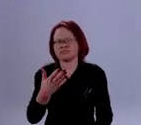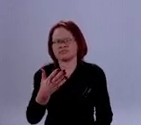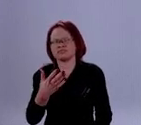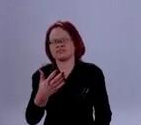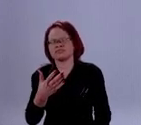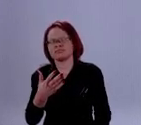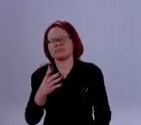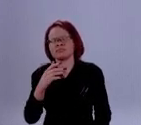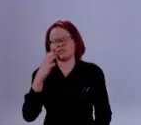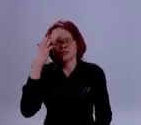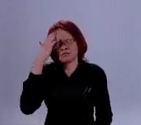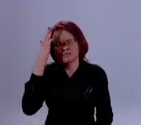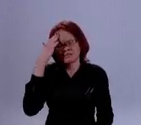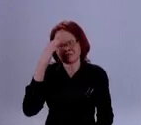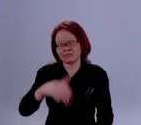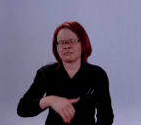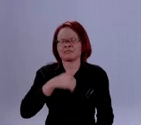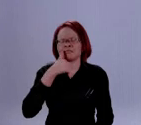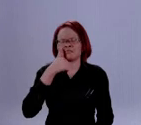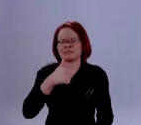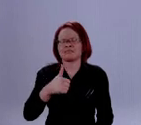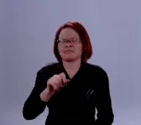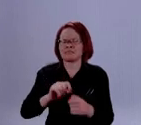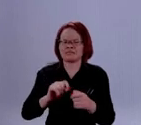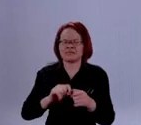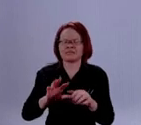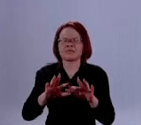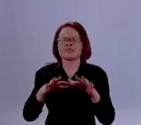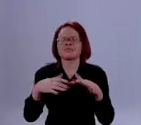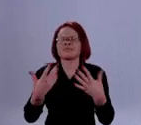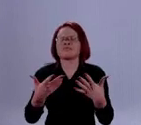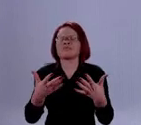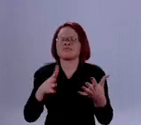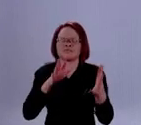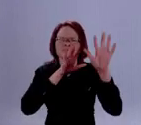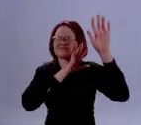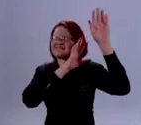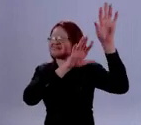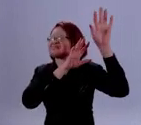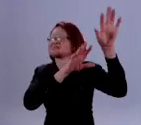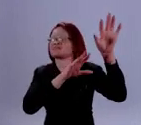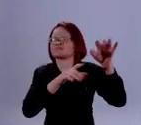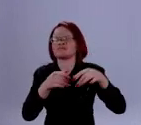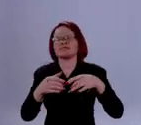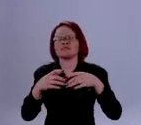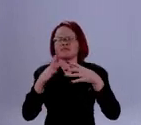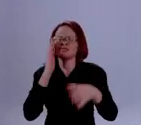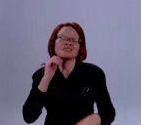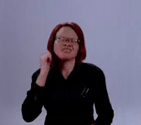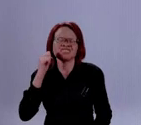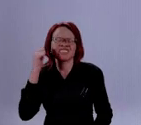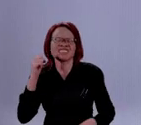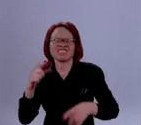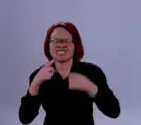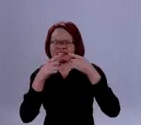avós para conhecerem melhor aquilo que se faz no campo e os avós depressa e